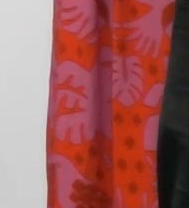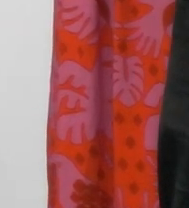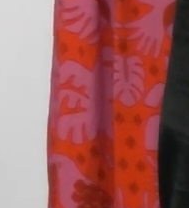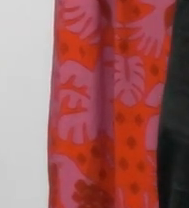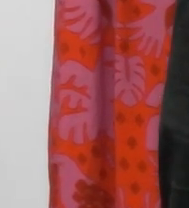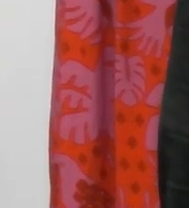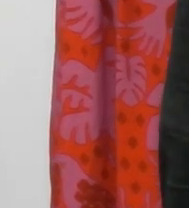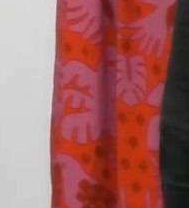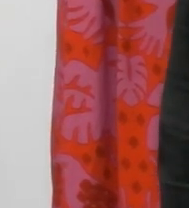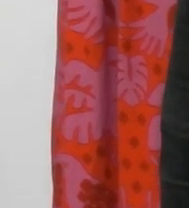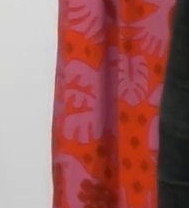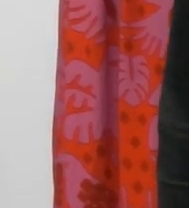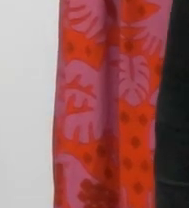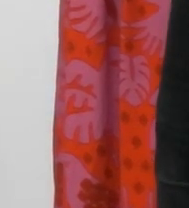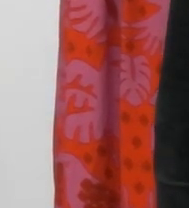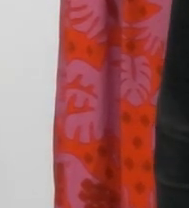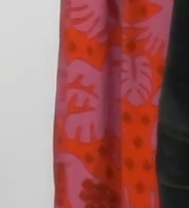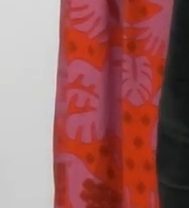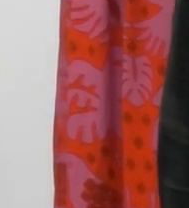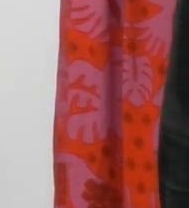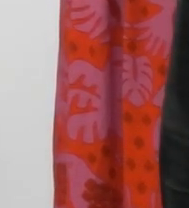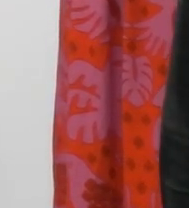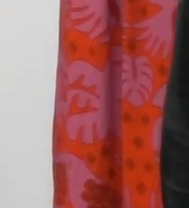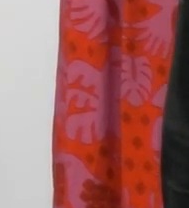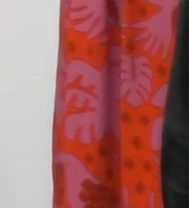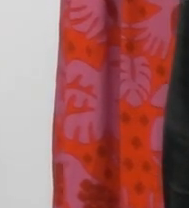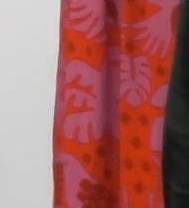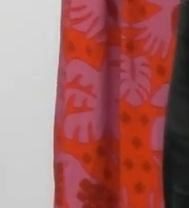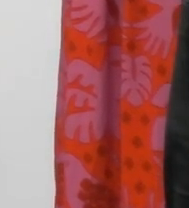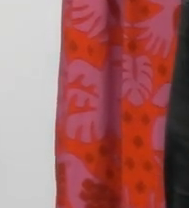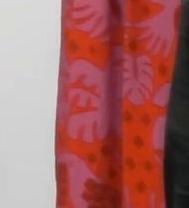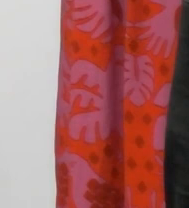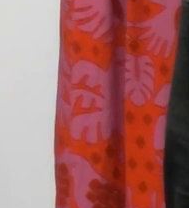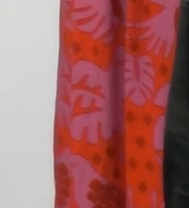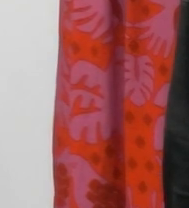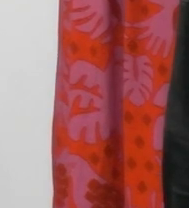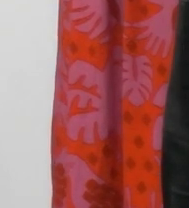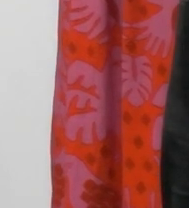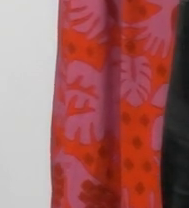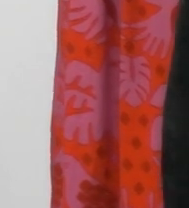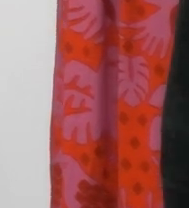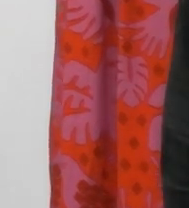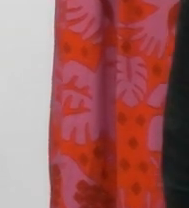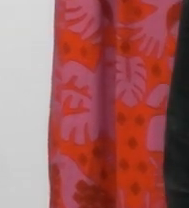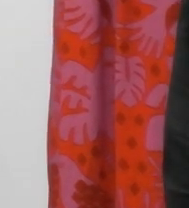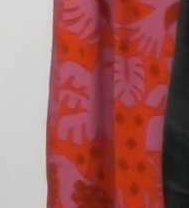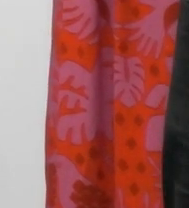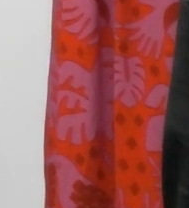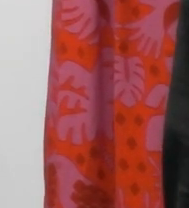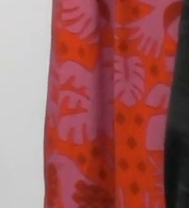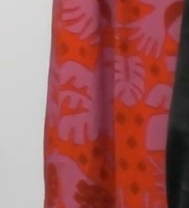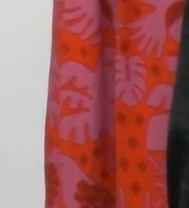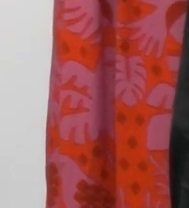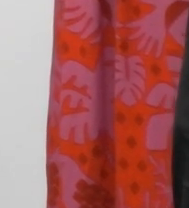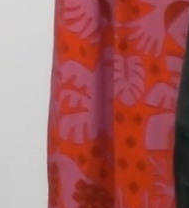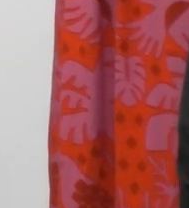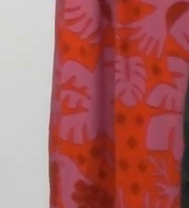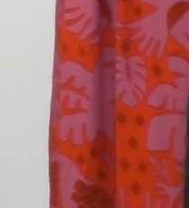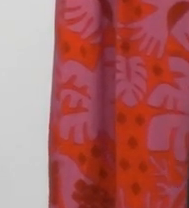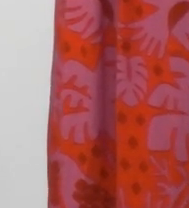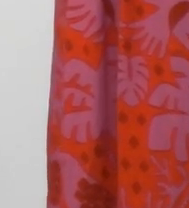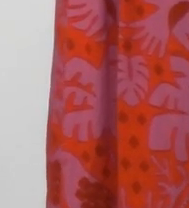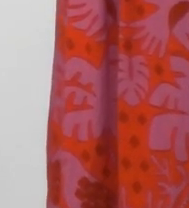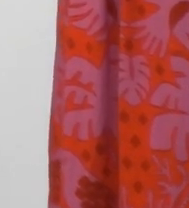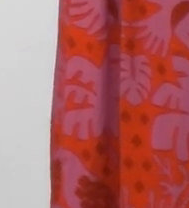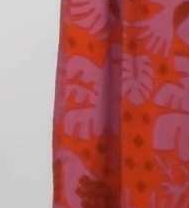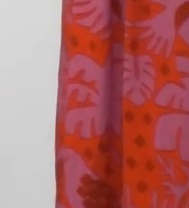eles querem Eles não têm eles estão fazendo um planejamento para 5 anos e meu filho